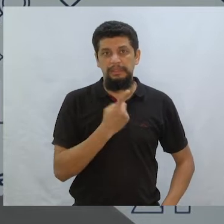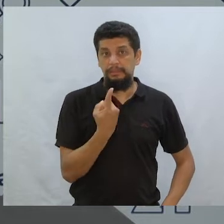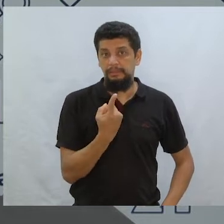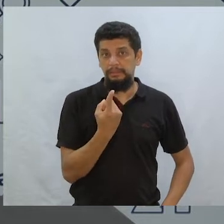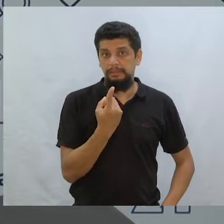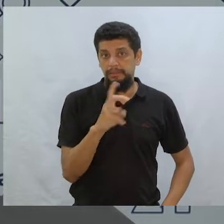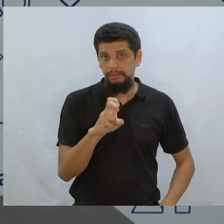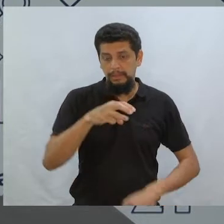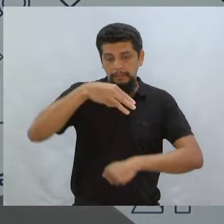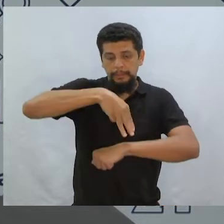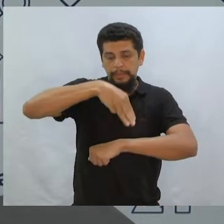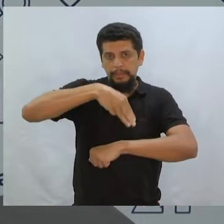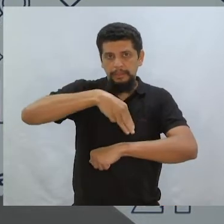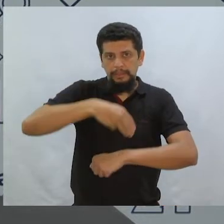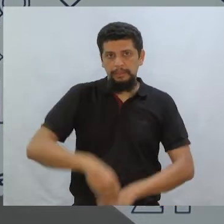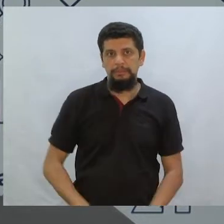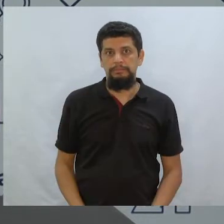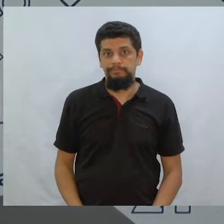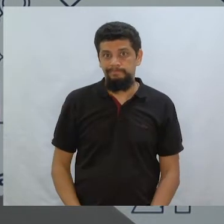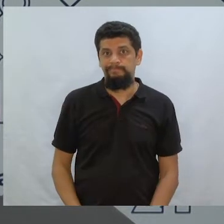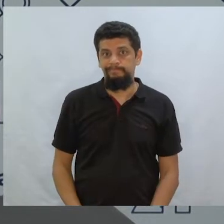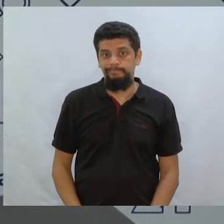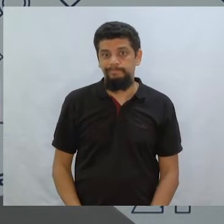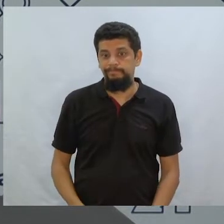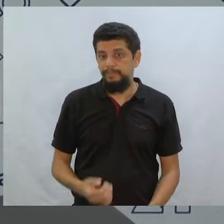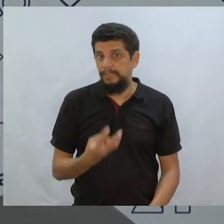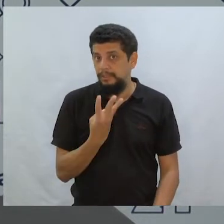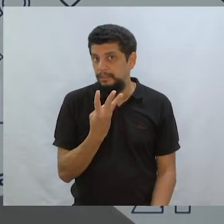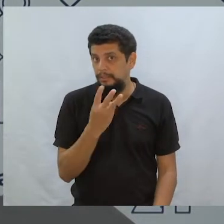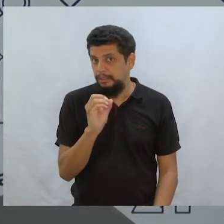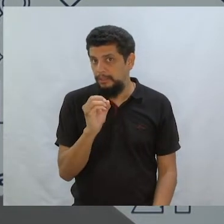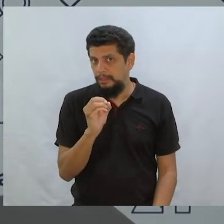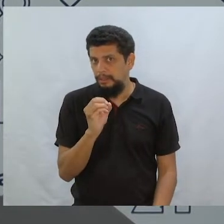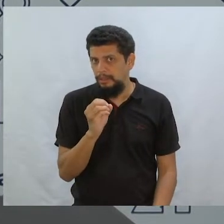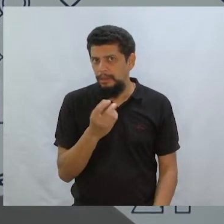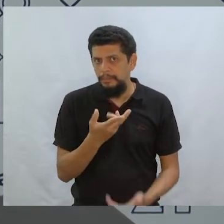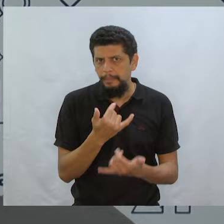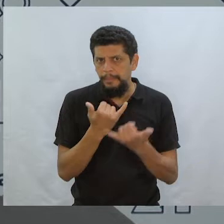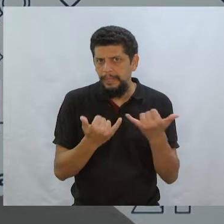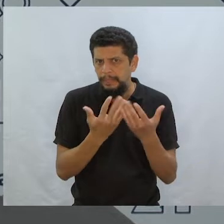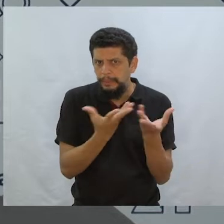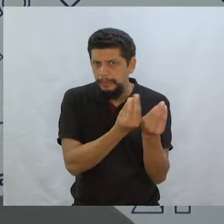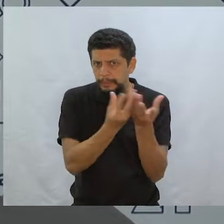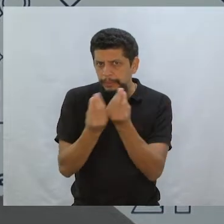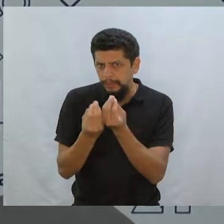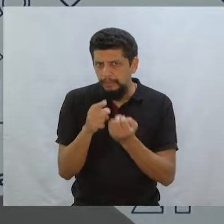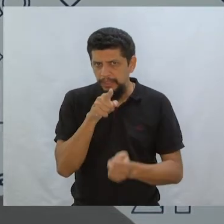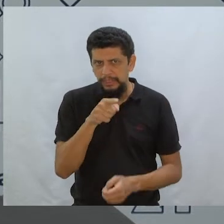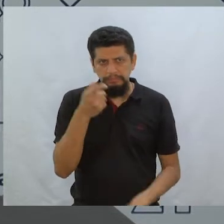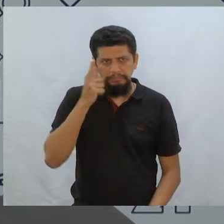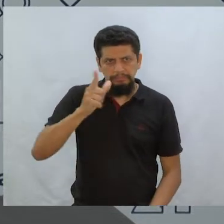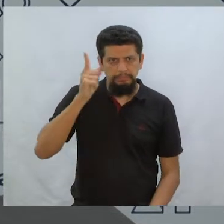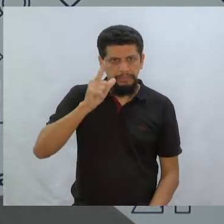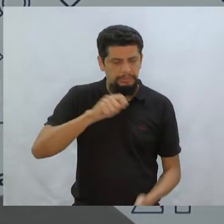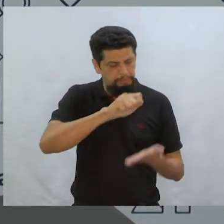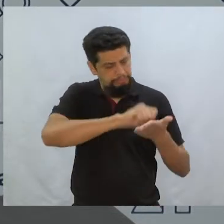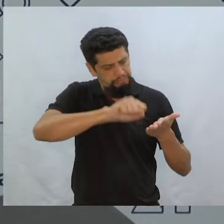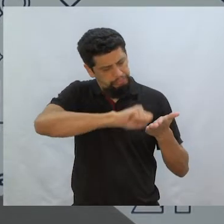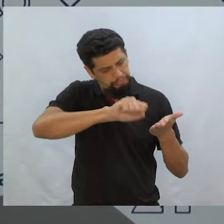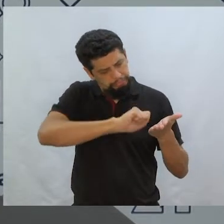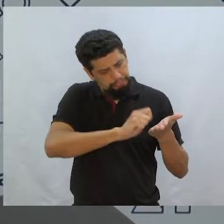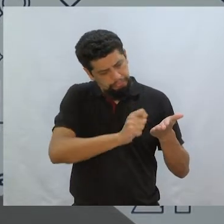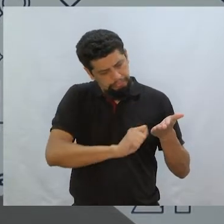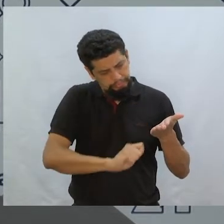15 minutos né então 30 linhas parecem infinitas você é assim você consegue